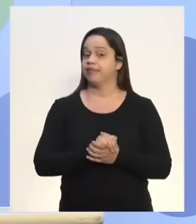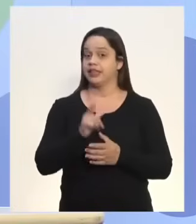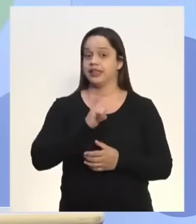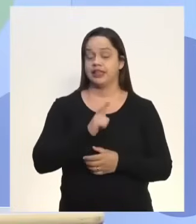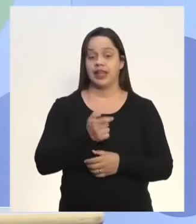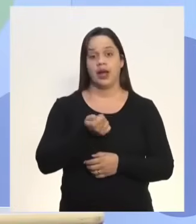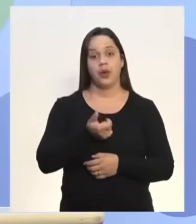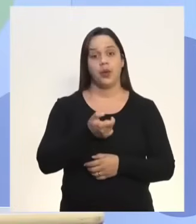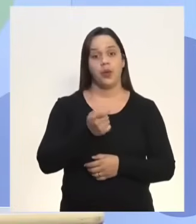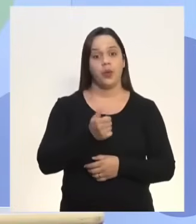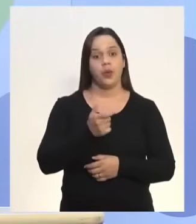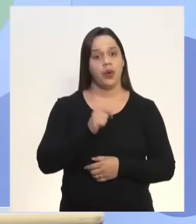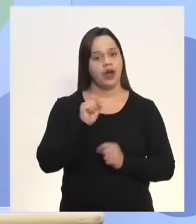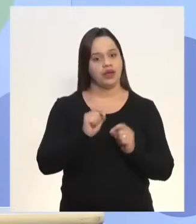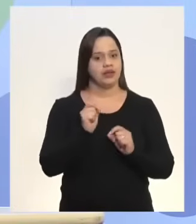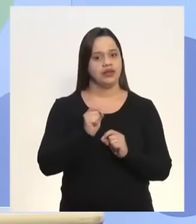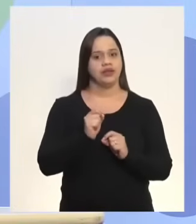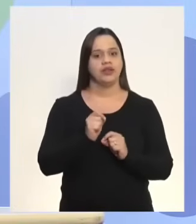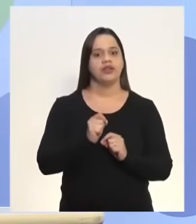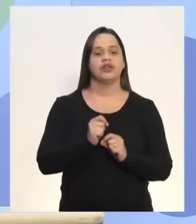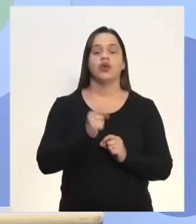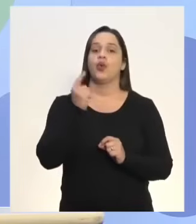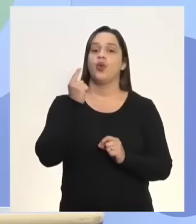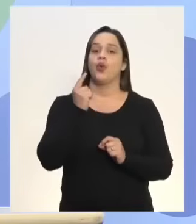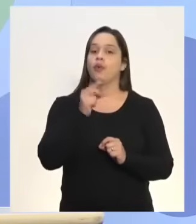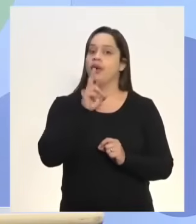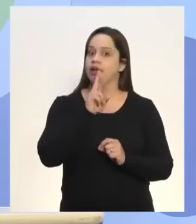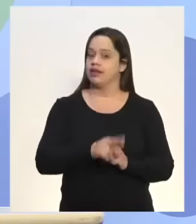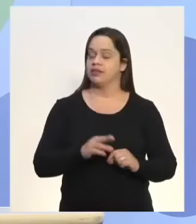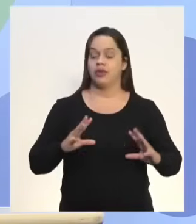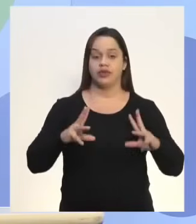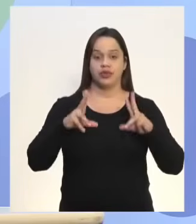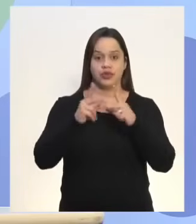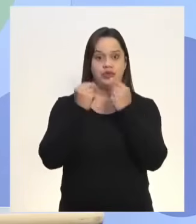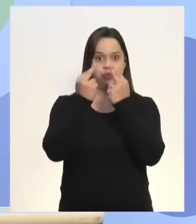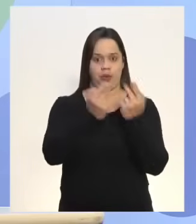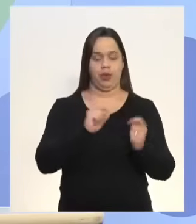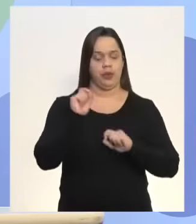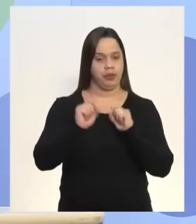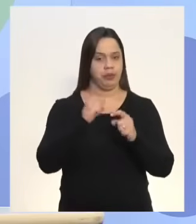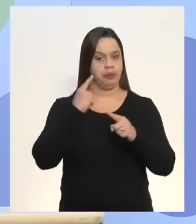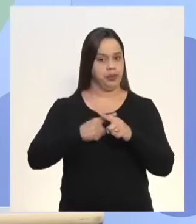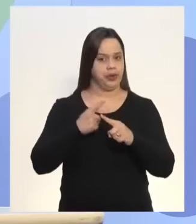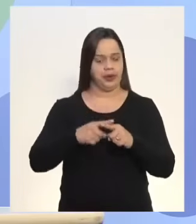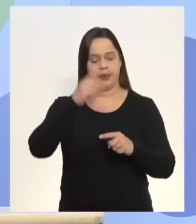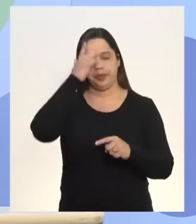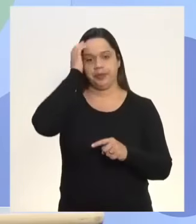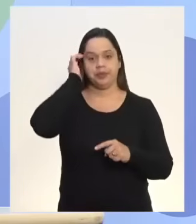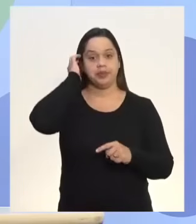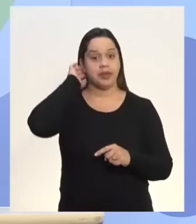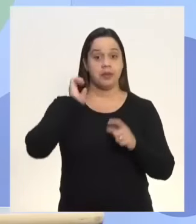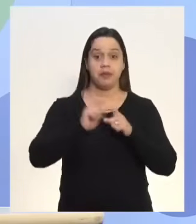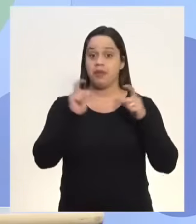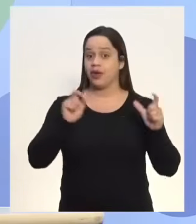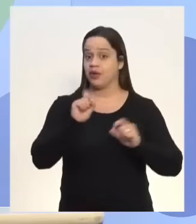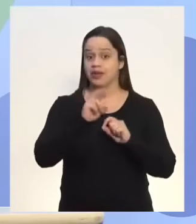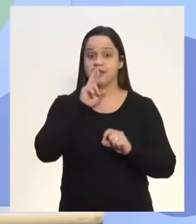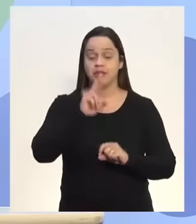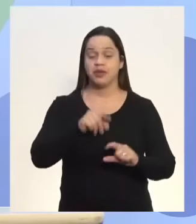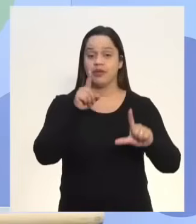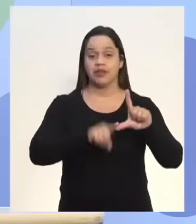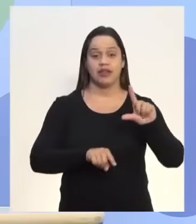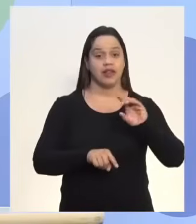só quase uma unanimidade. Quase. Por quê? A maioria respondeu que é a letra